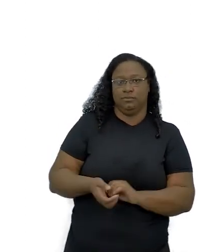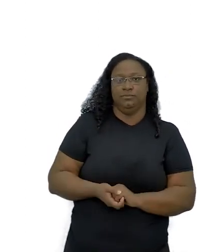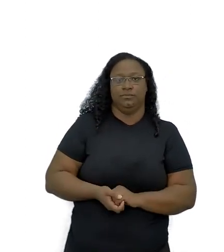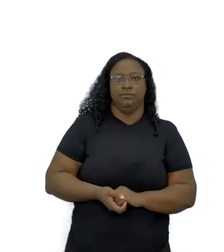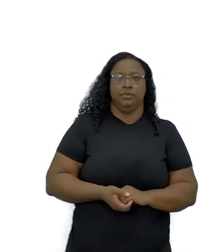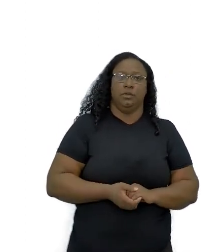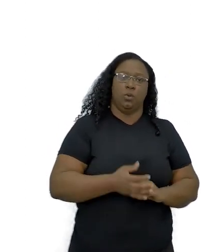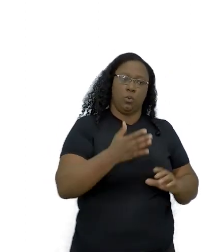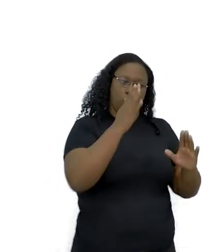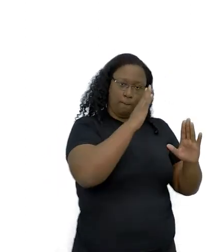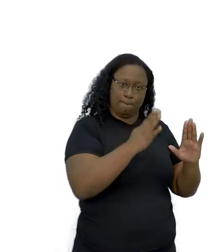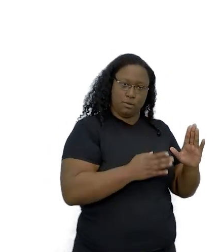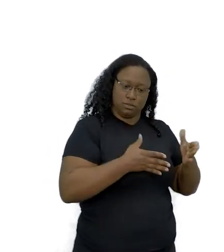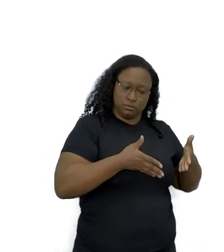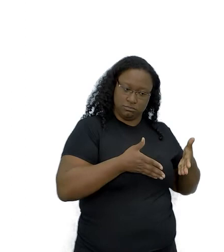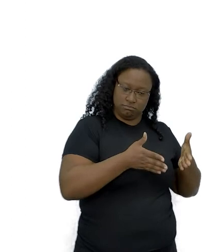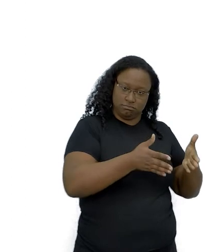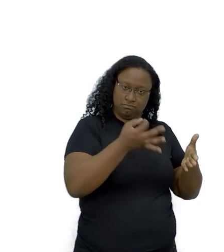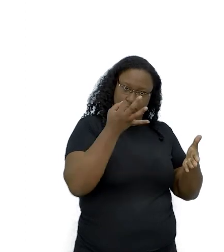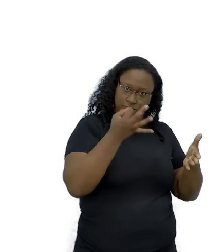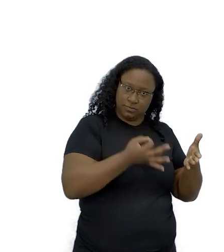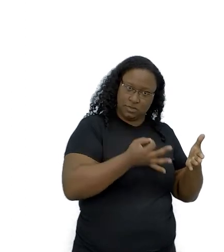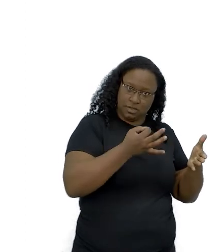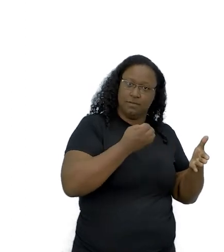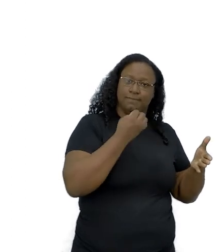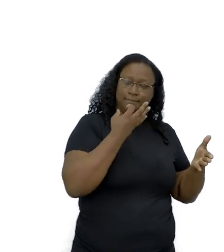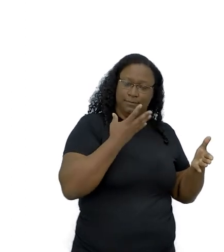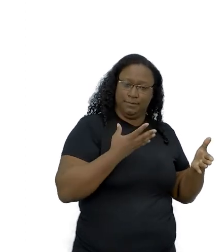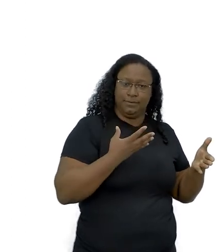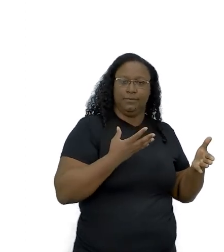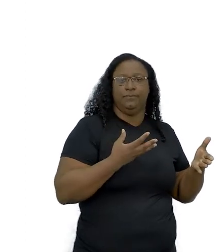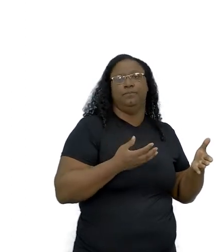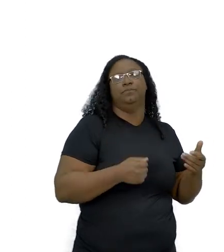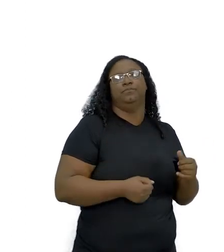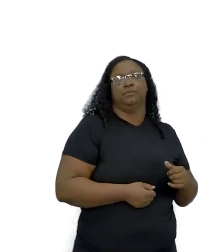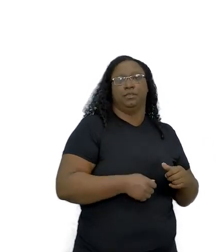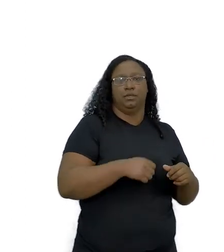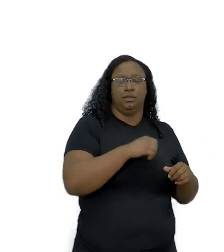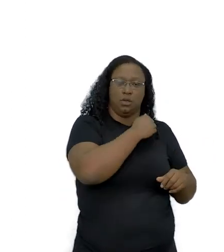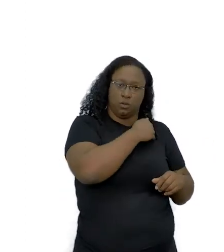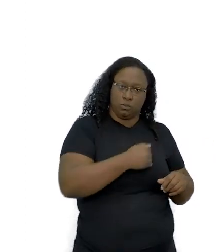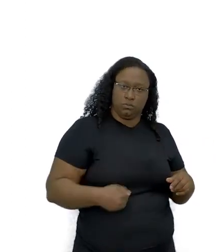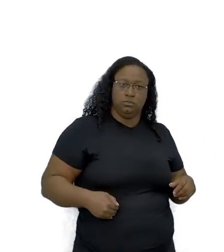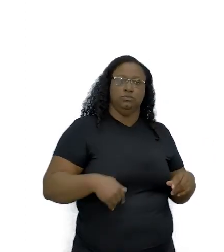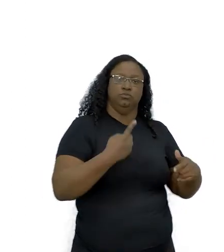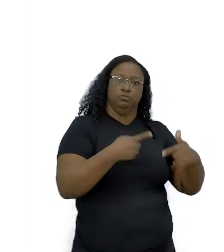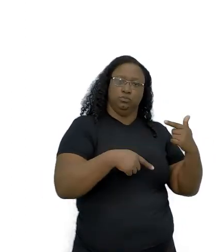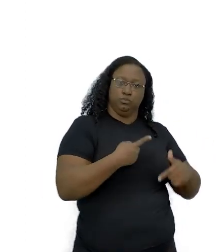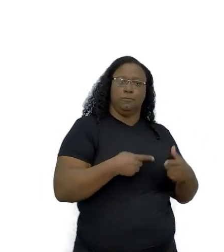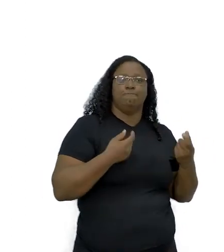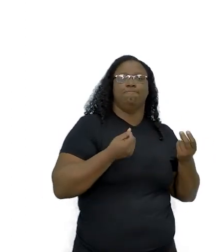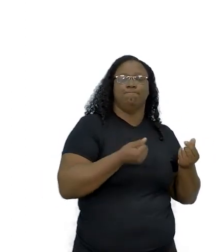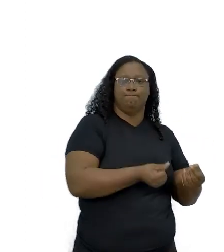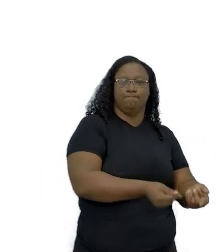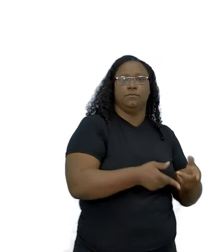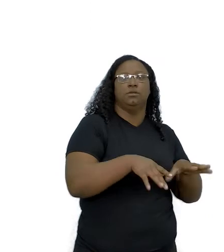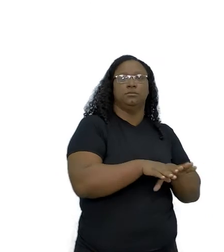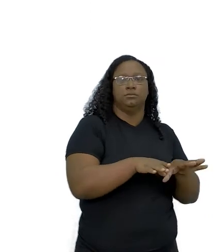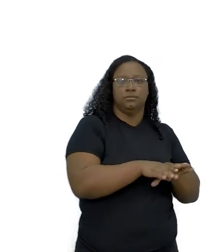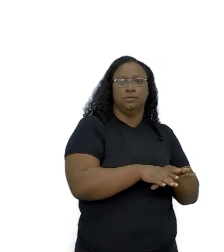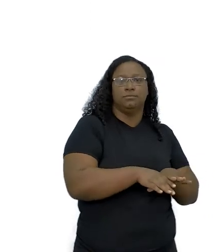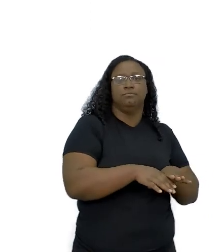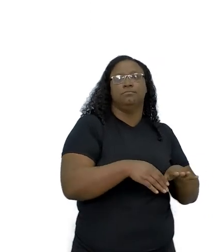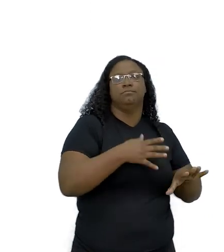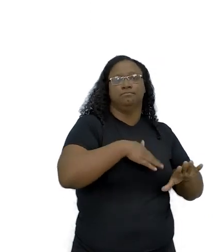indo num caminho bom, aí num caminho certo, e a gente tem que considerar as políticas aí públicas de investimento para que o nosso